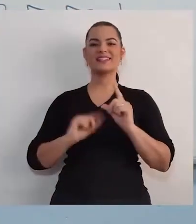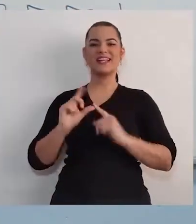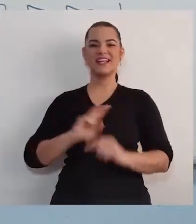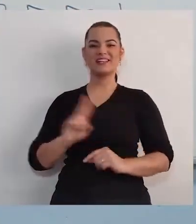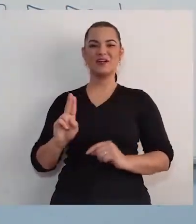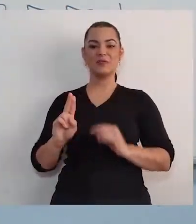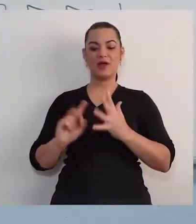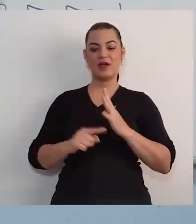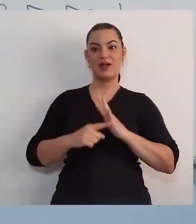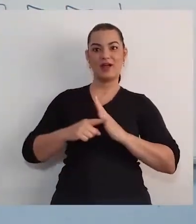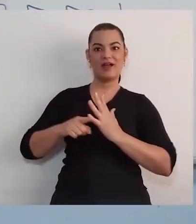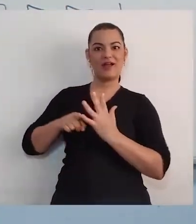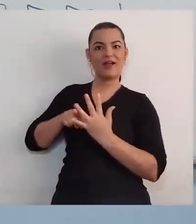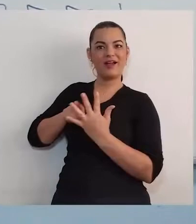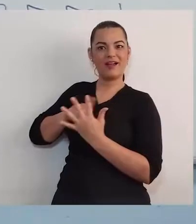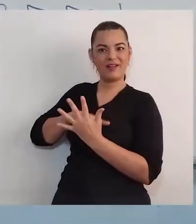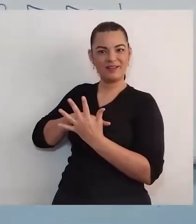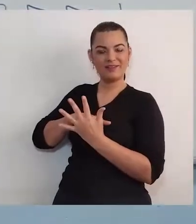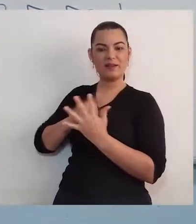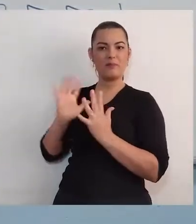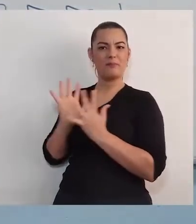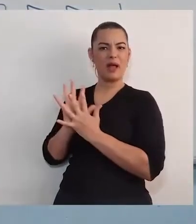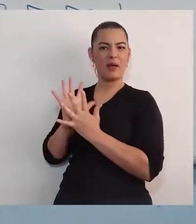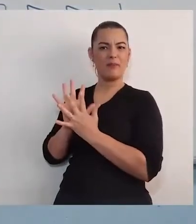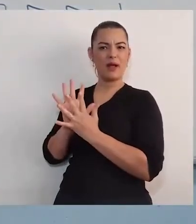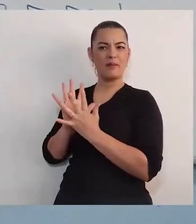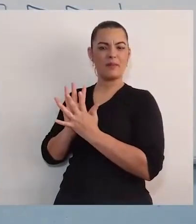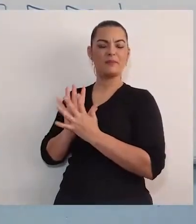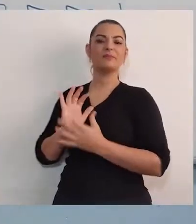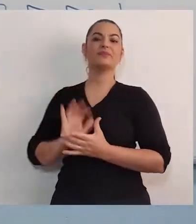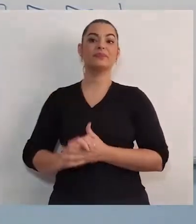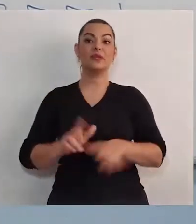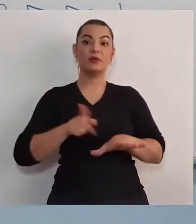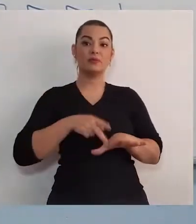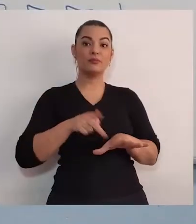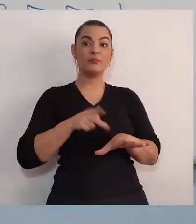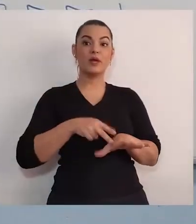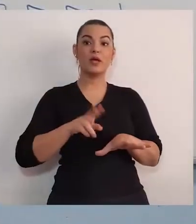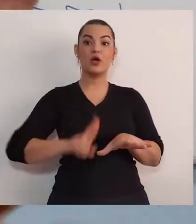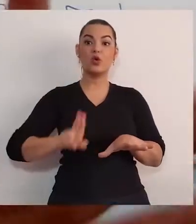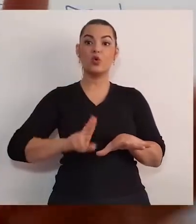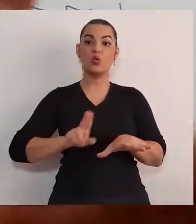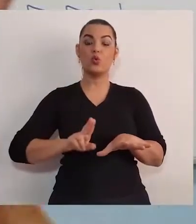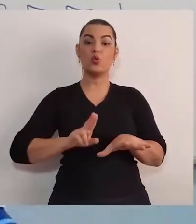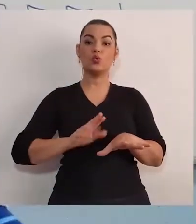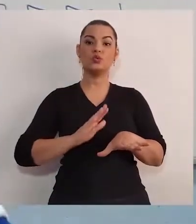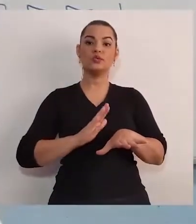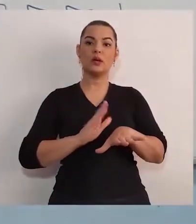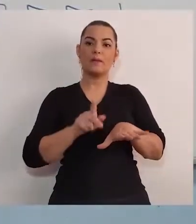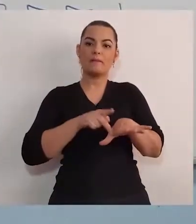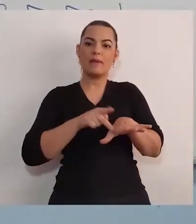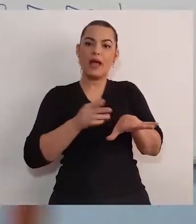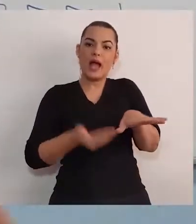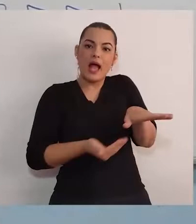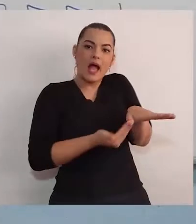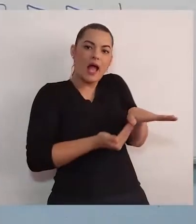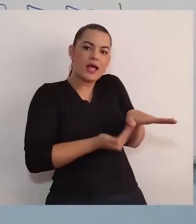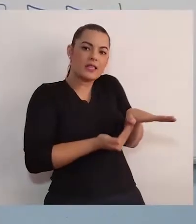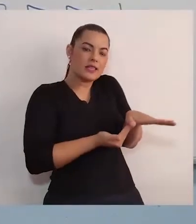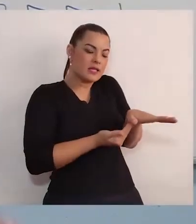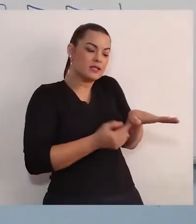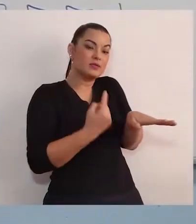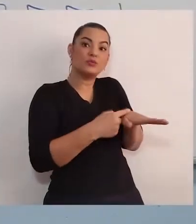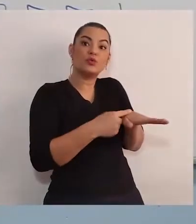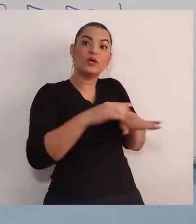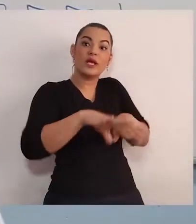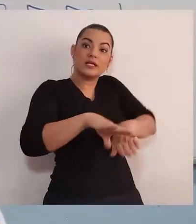mais com a mão aberta, mais dura. E o pé, a gente trabalha mais com a parte de trás do pé, né? Que geralmente eles